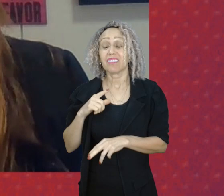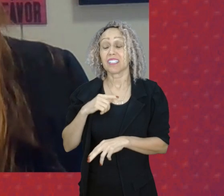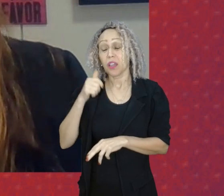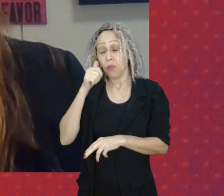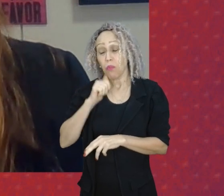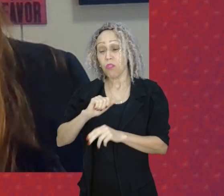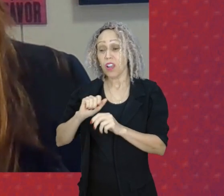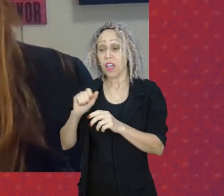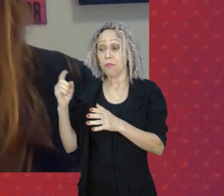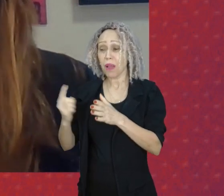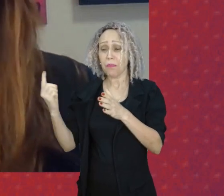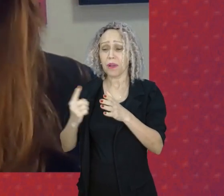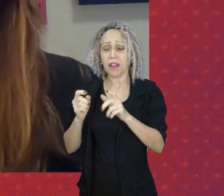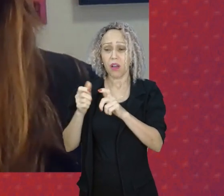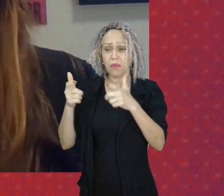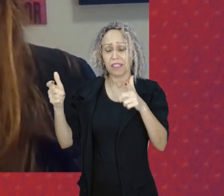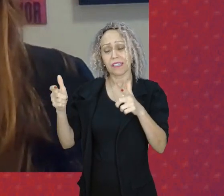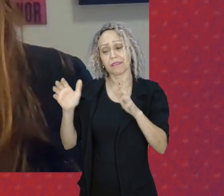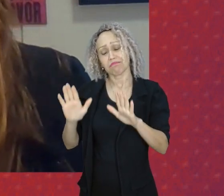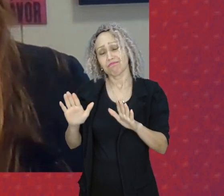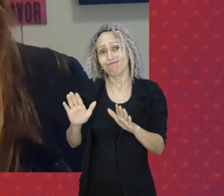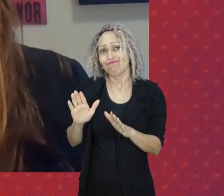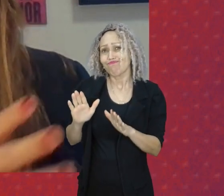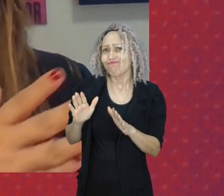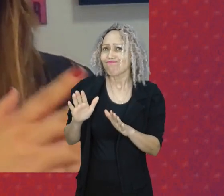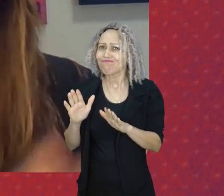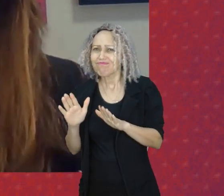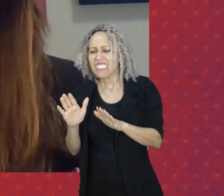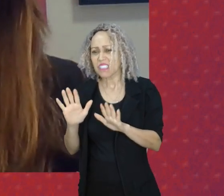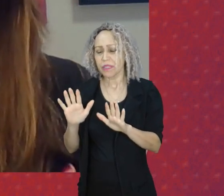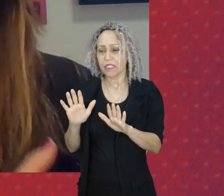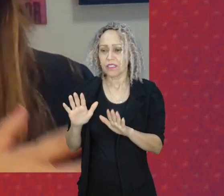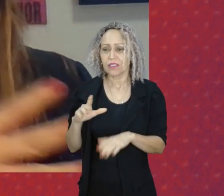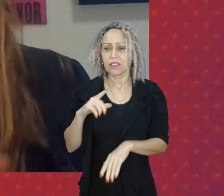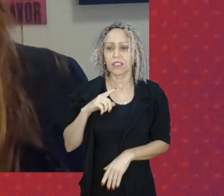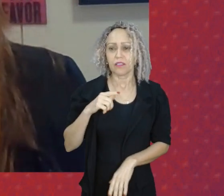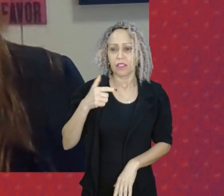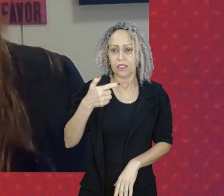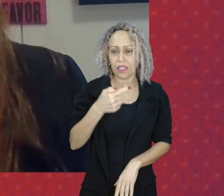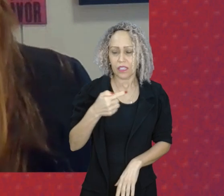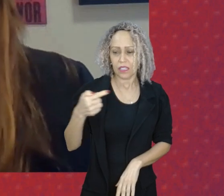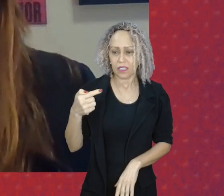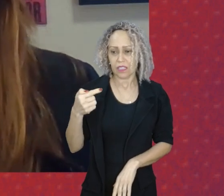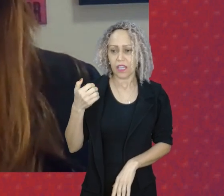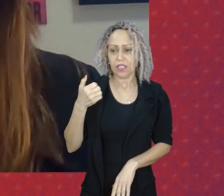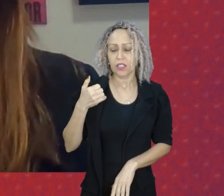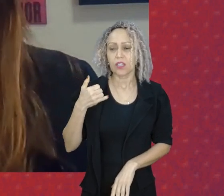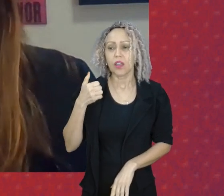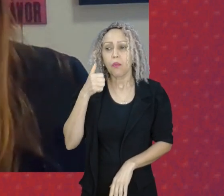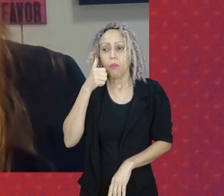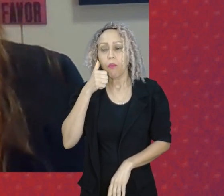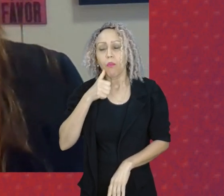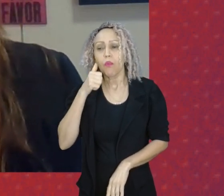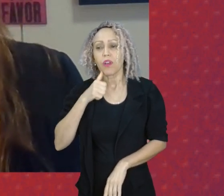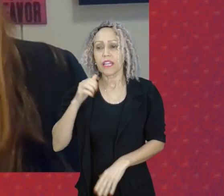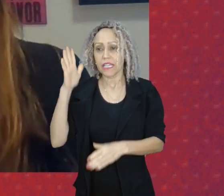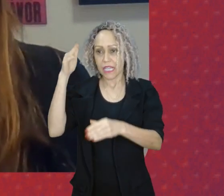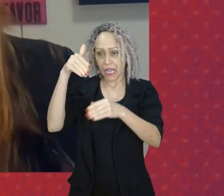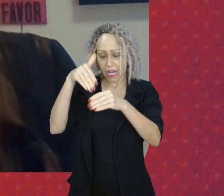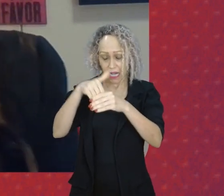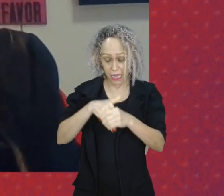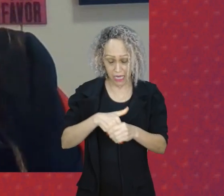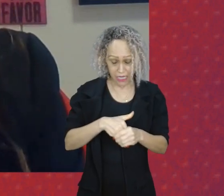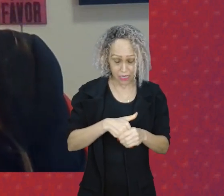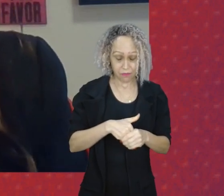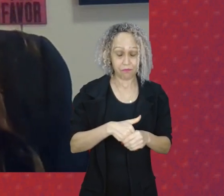mas ele foi muito tímido, a gente vai subir, né, a gente teve 77 mulheres eleitas, 76 atualmente na Câmara dos Deputados,